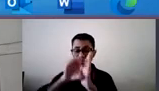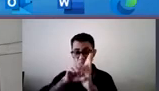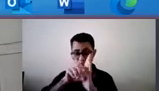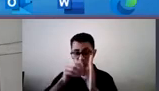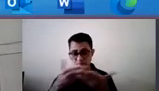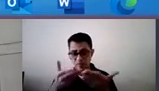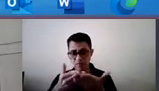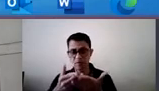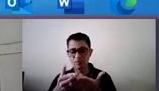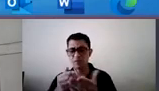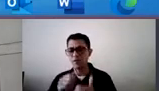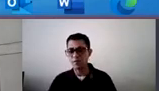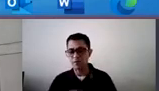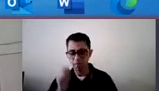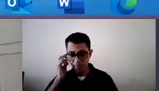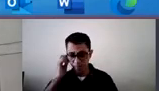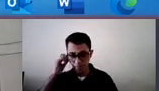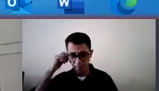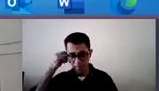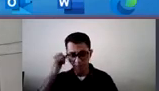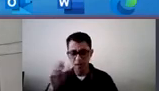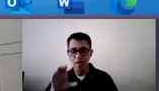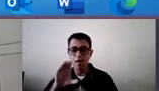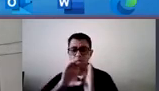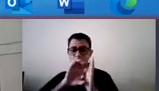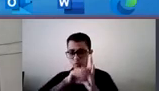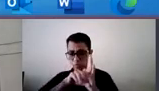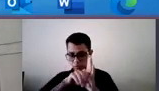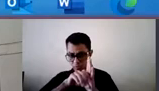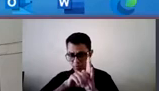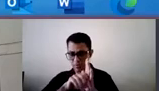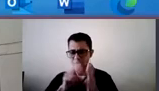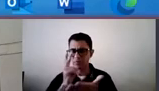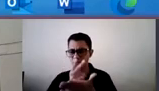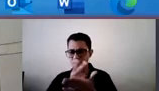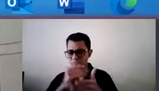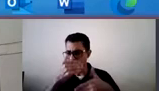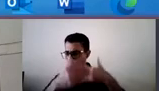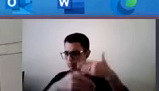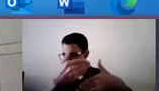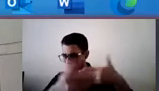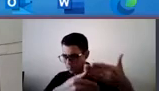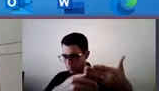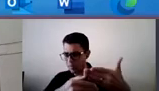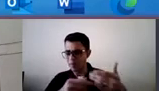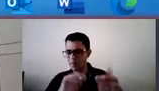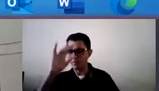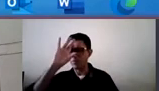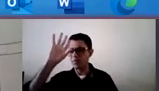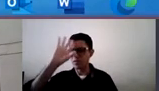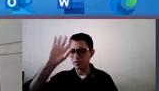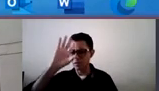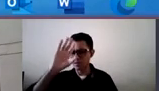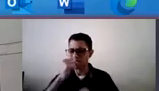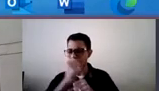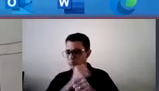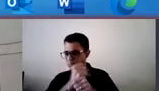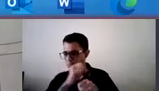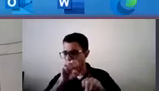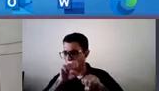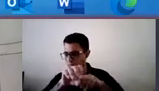E não é à toa, esse é um conceito que realmente está sempre em construção, porque pensar, fazer educação